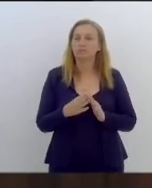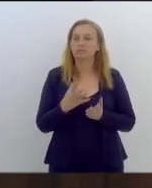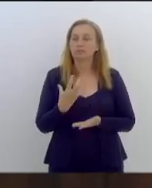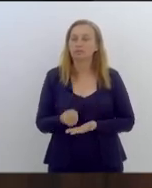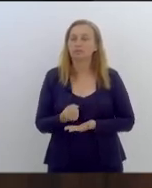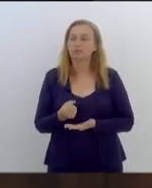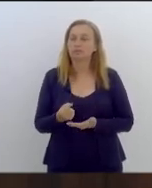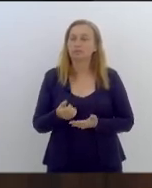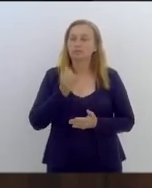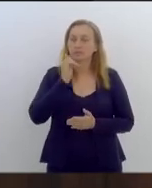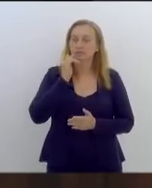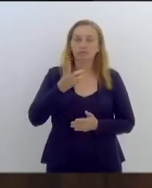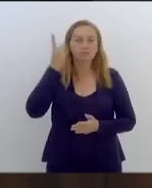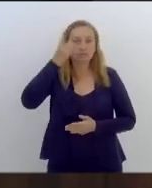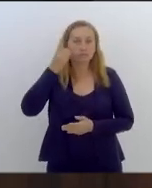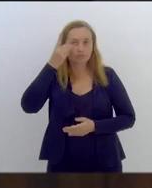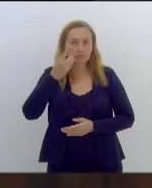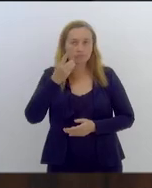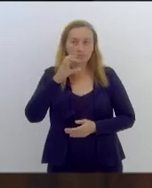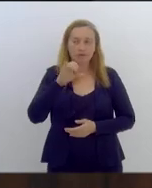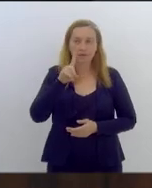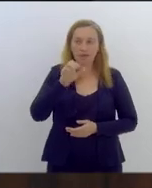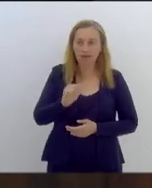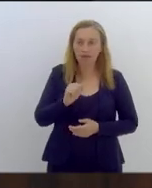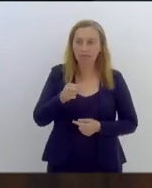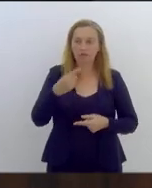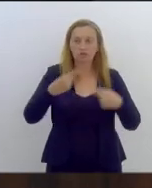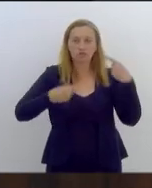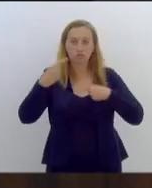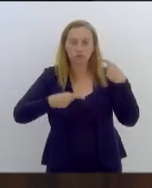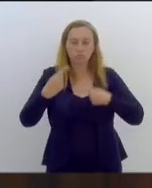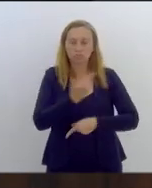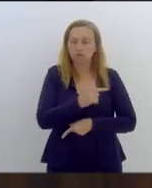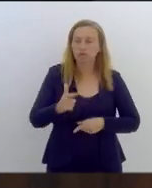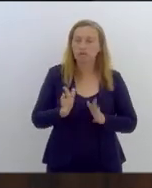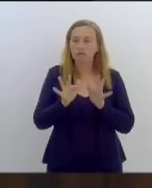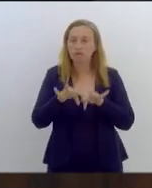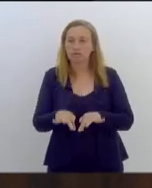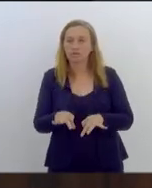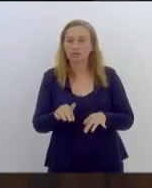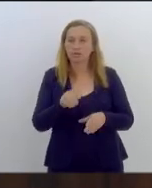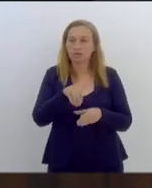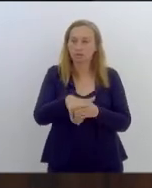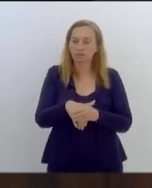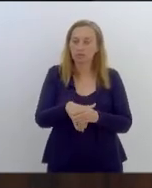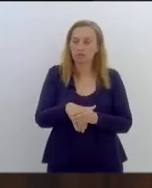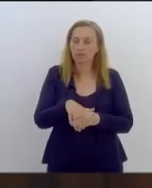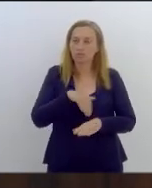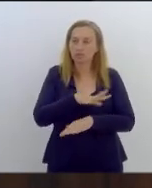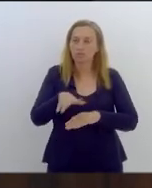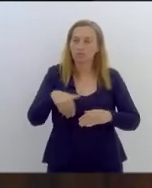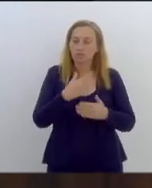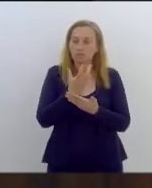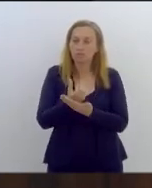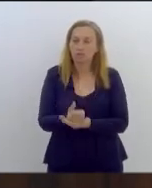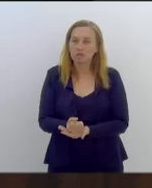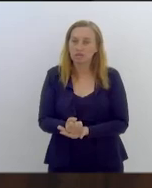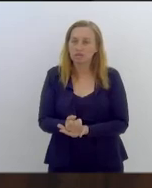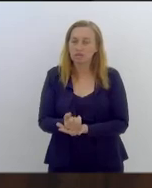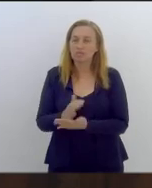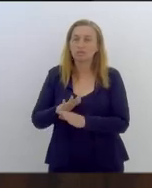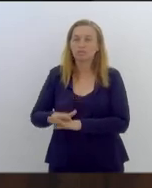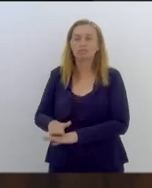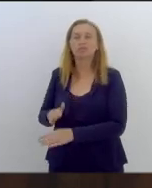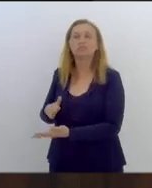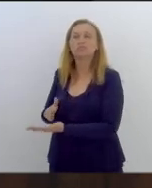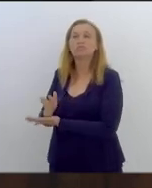Externas, favorável ao relator, deputado Márcio Canella. Em discussão, não havendo que queira discutir, encerrada a discussão, em votação. Os senhores que aprovam,